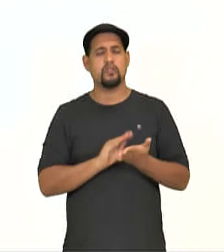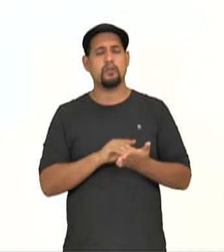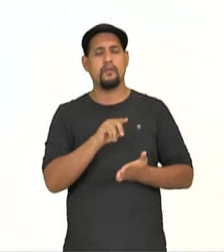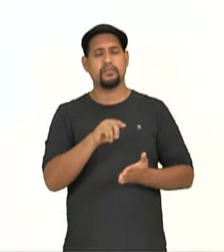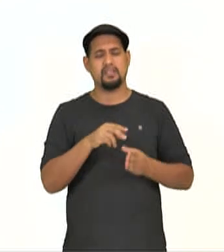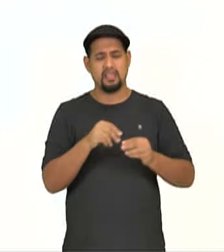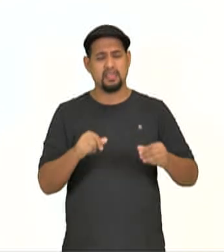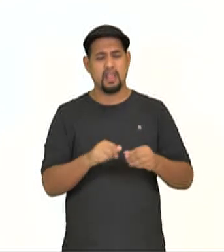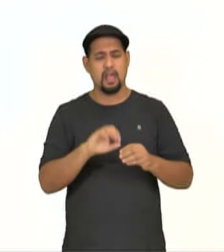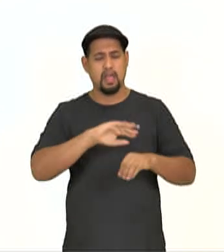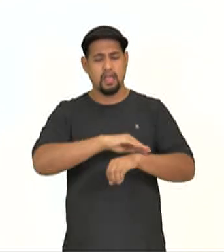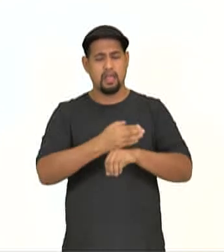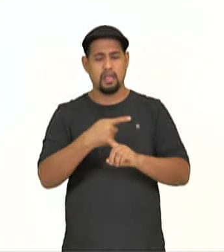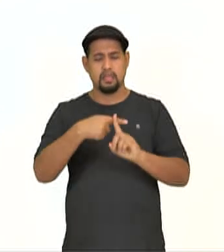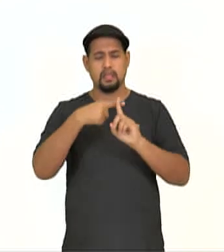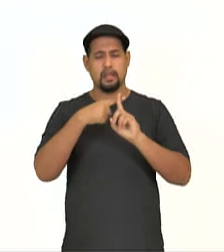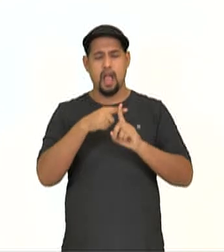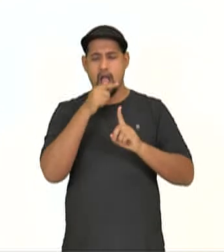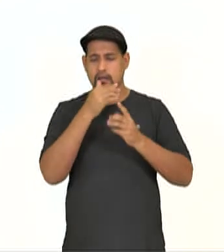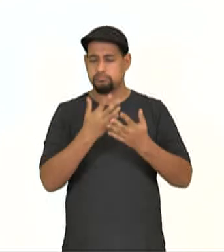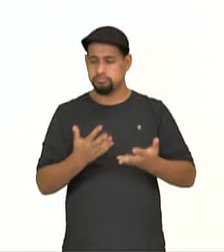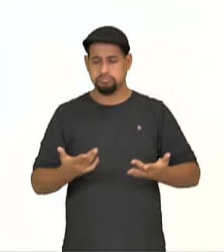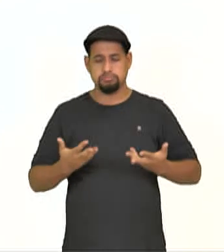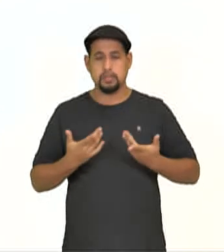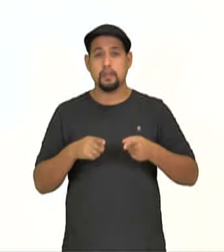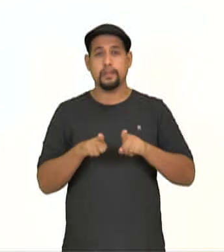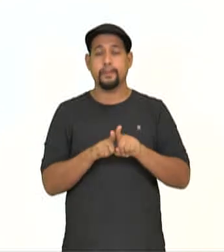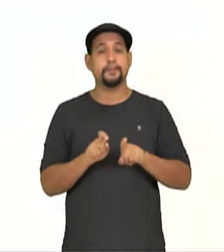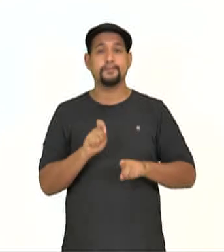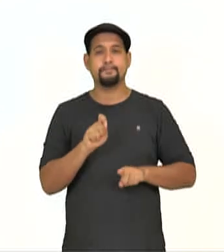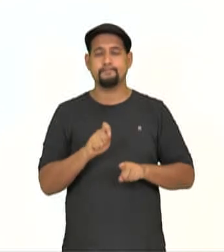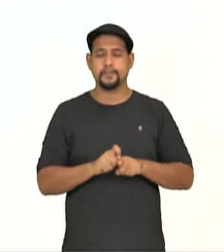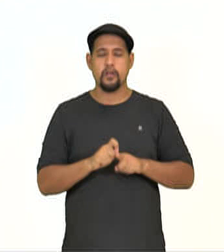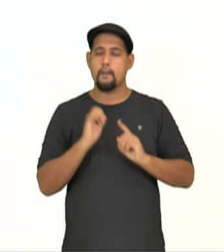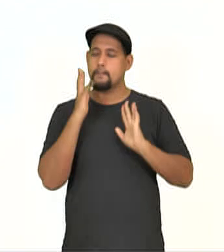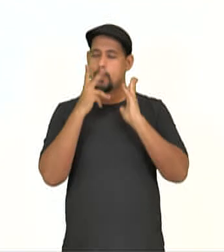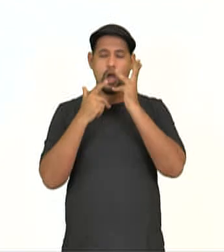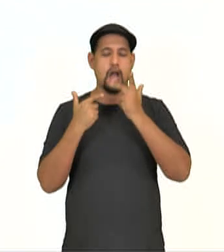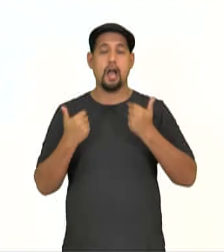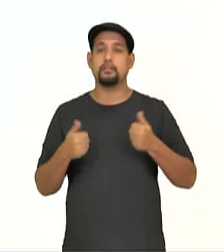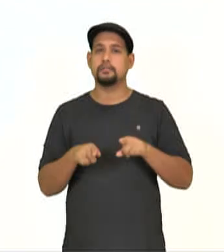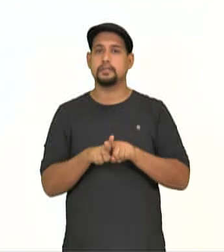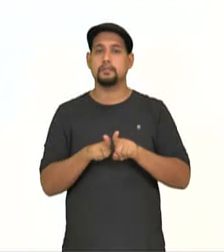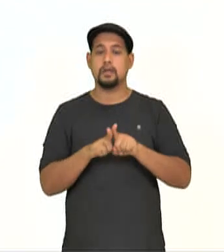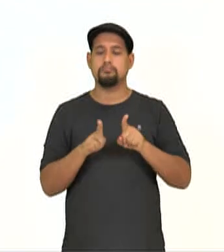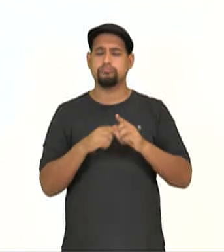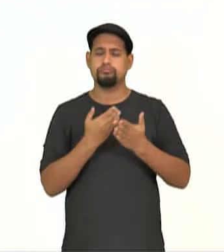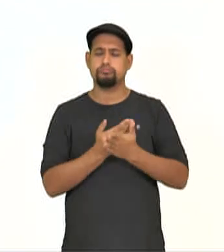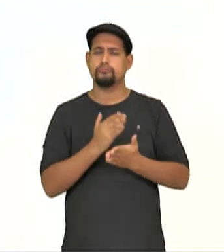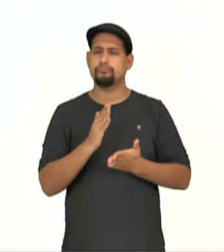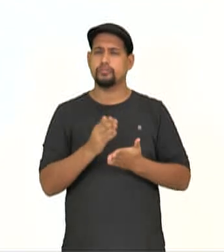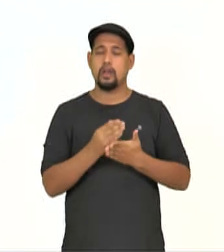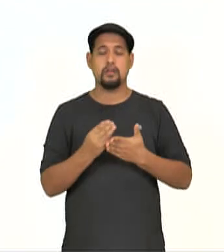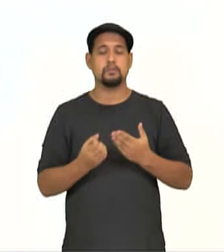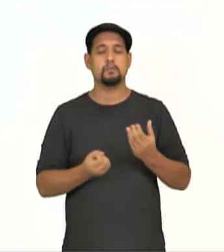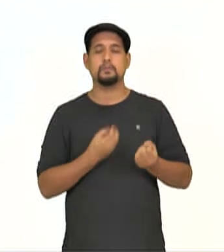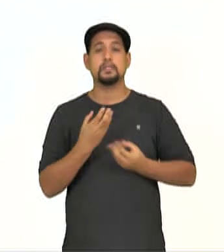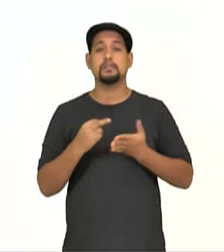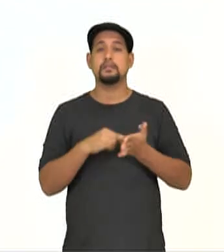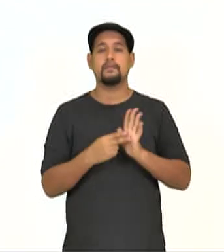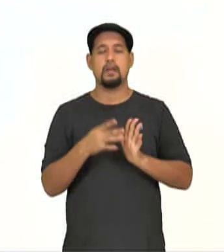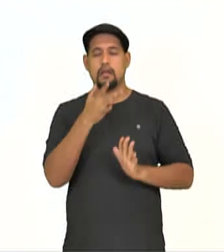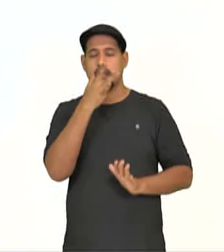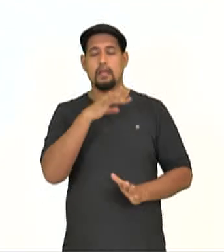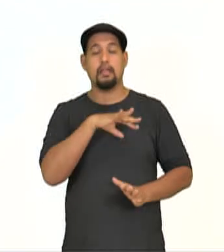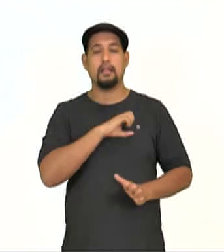sepultura, eternamente as águas lograrão a tua peregrina formosura. De acordo com o estudado, os versos indicam que a pessoa amada